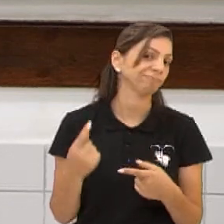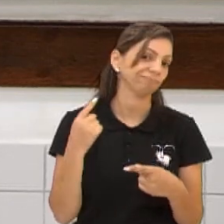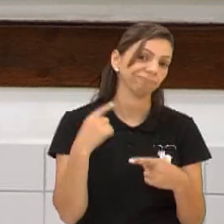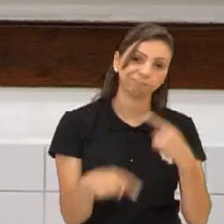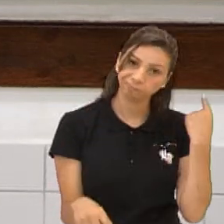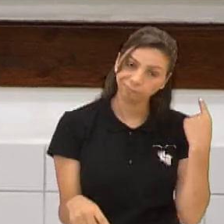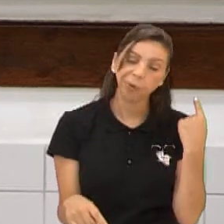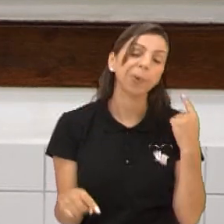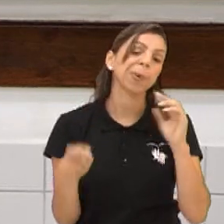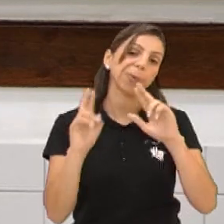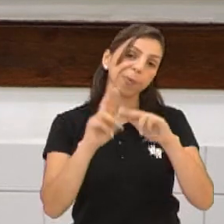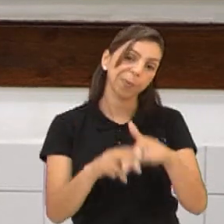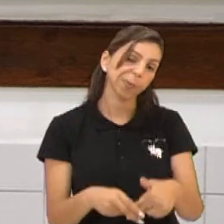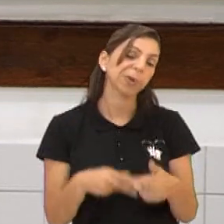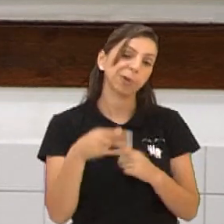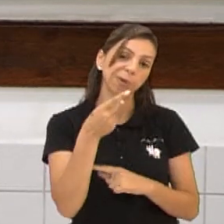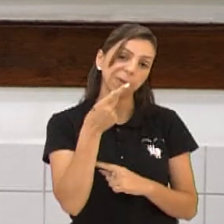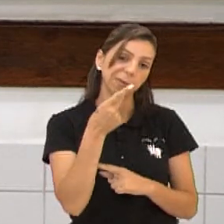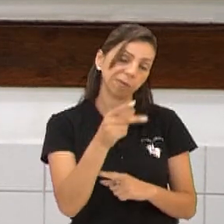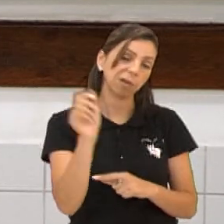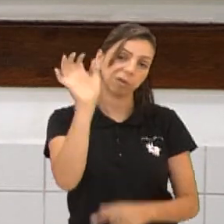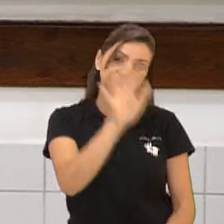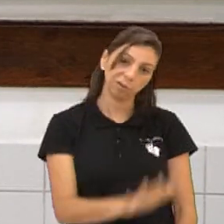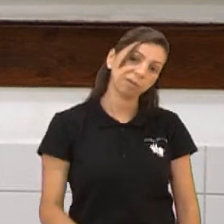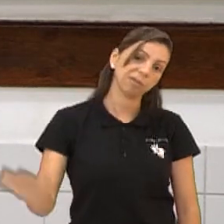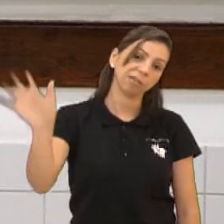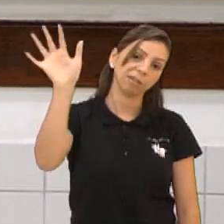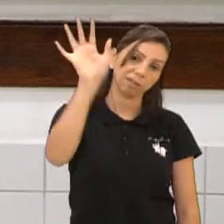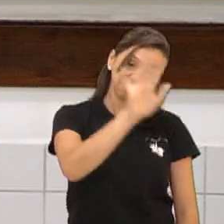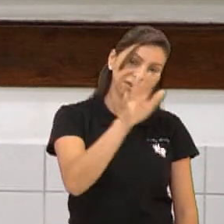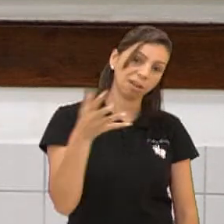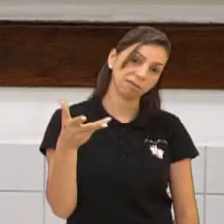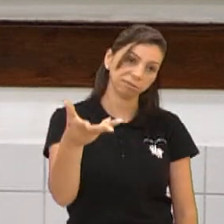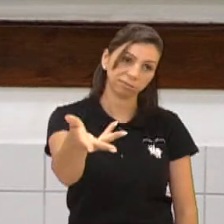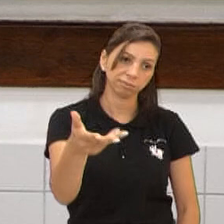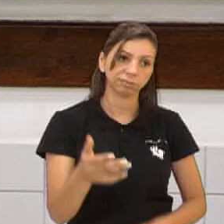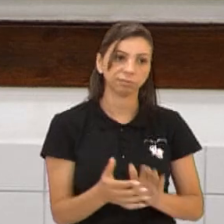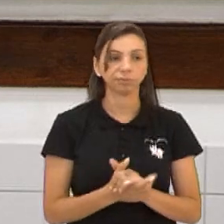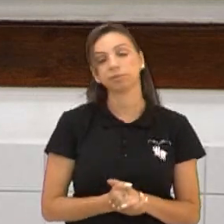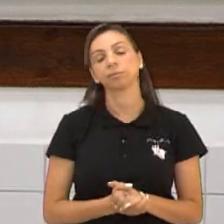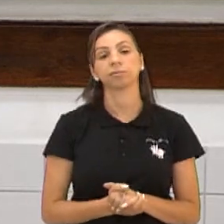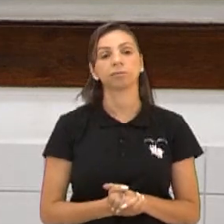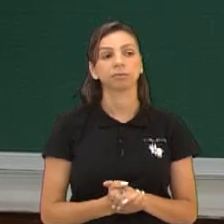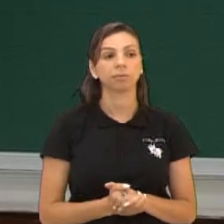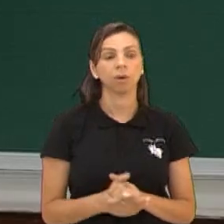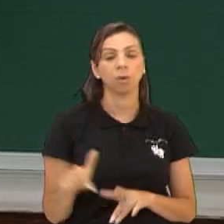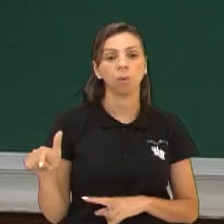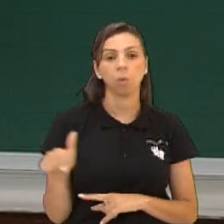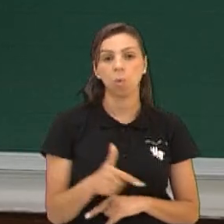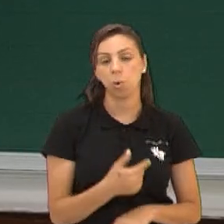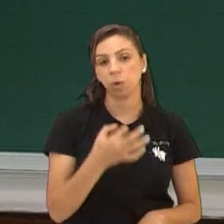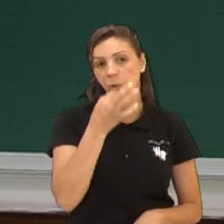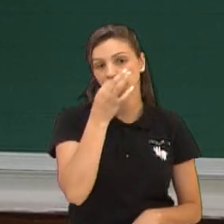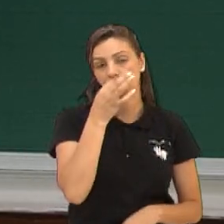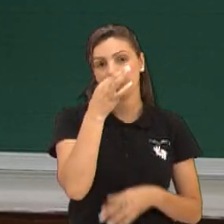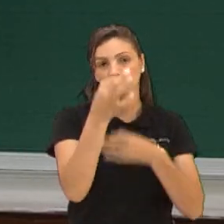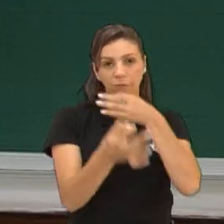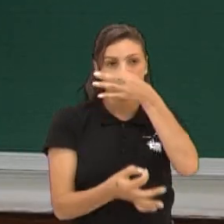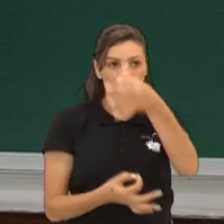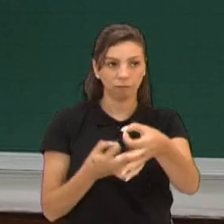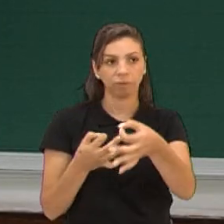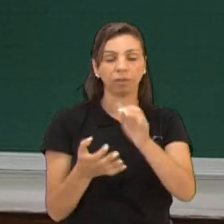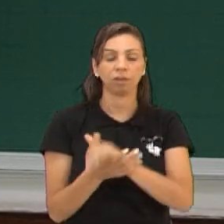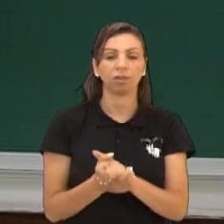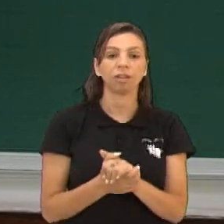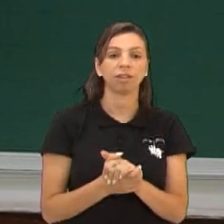então por isso se caracteriza por uma falácia de generalização apressar é uma outra falácia é